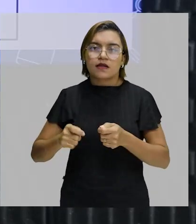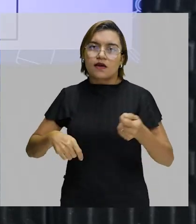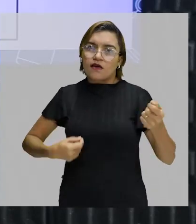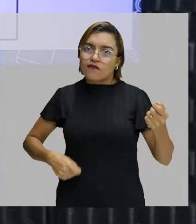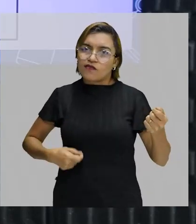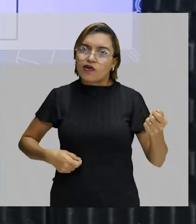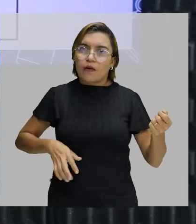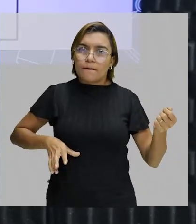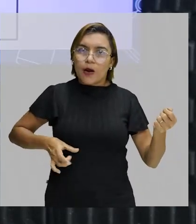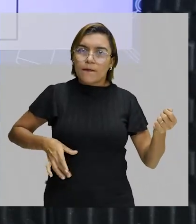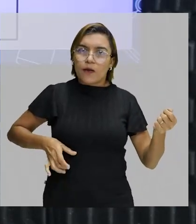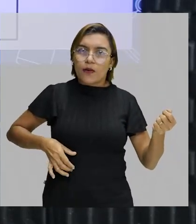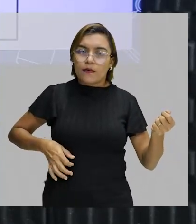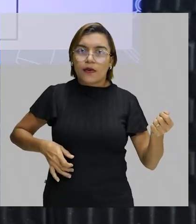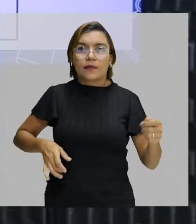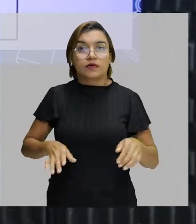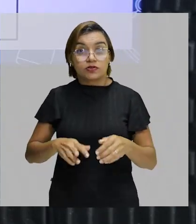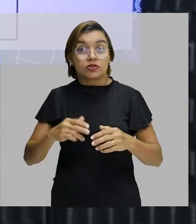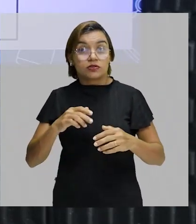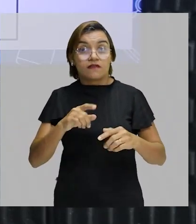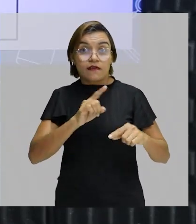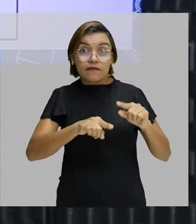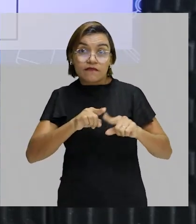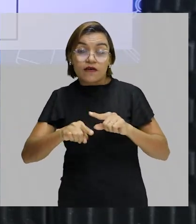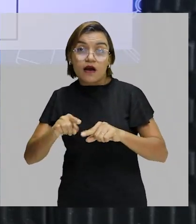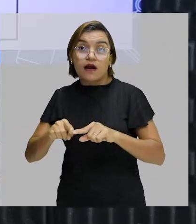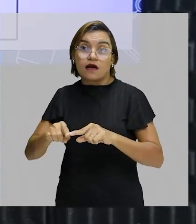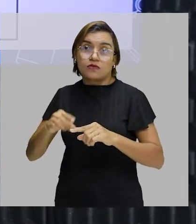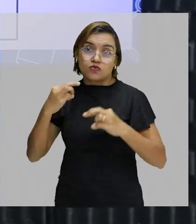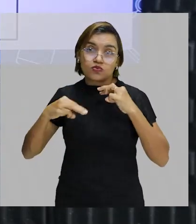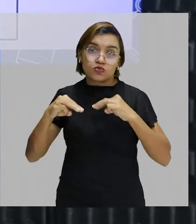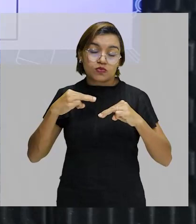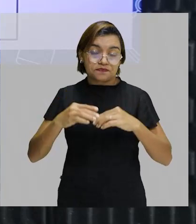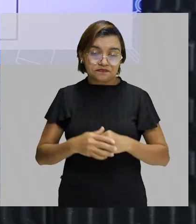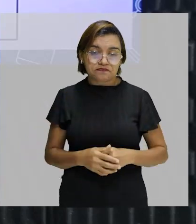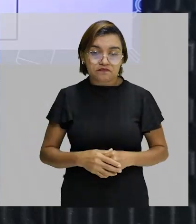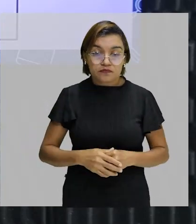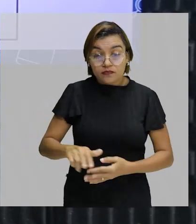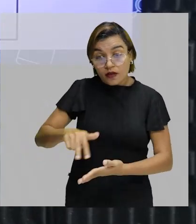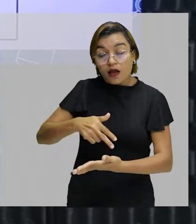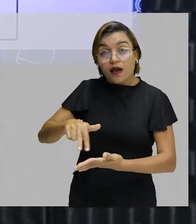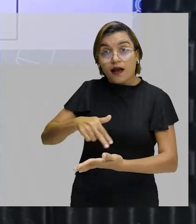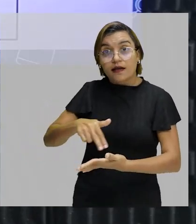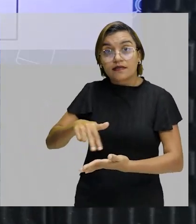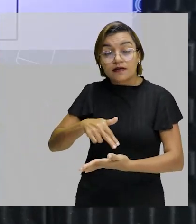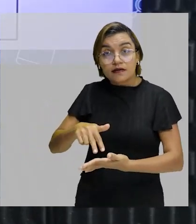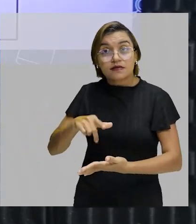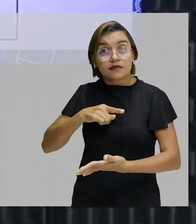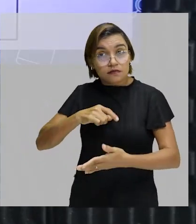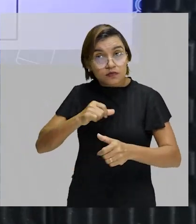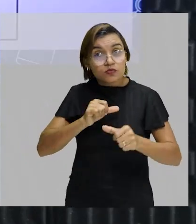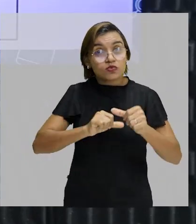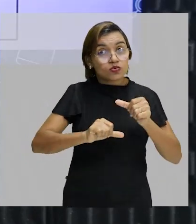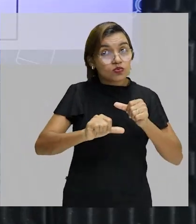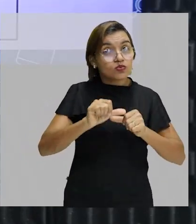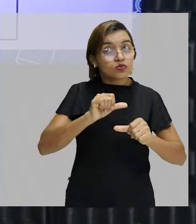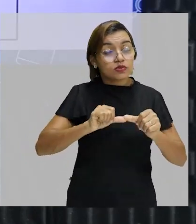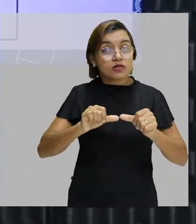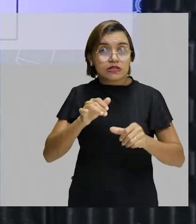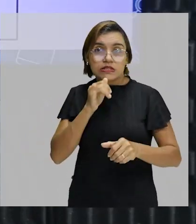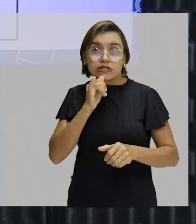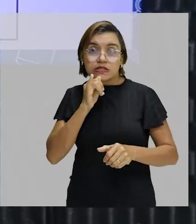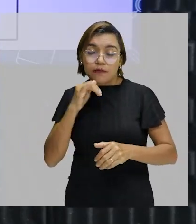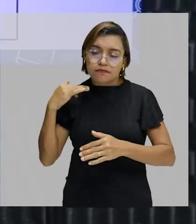baixo, todos os outros equipamentos aí de música. A dança ela vai sofrendo algumas alterações no decorrer do seu